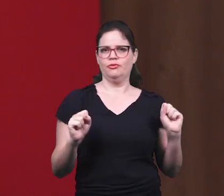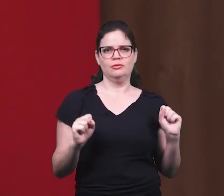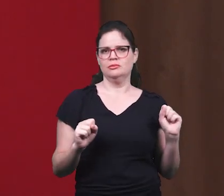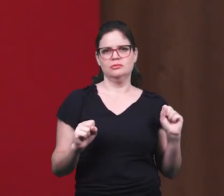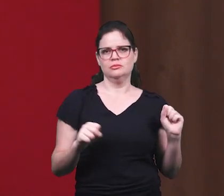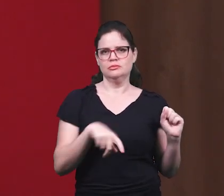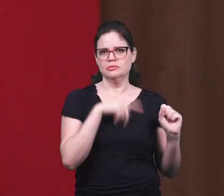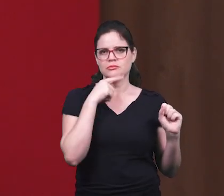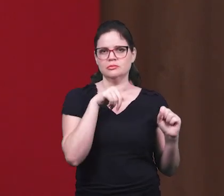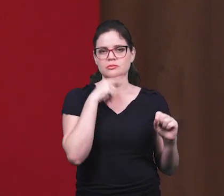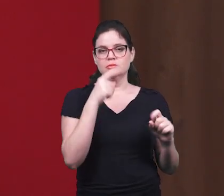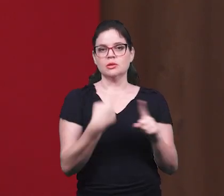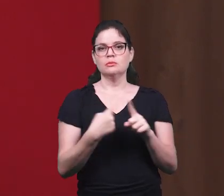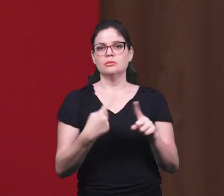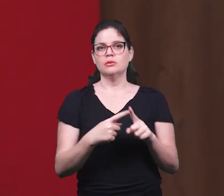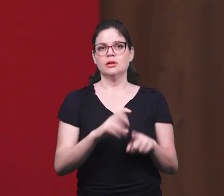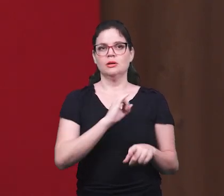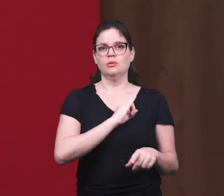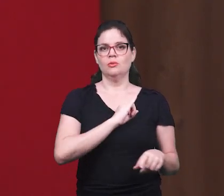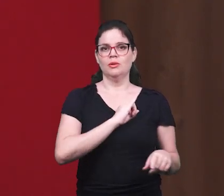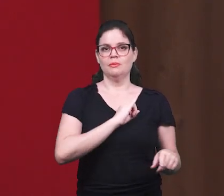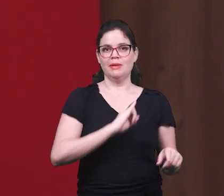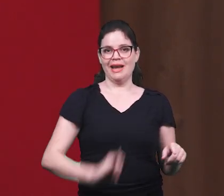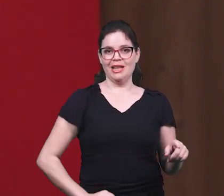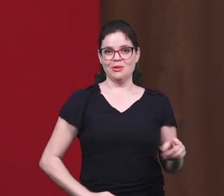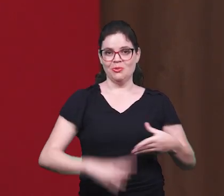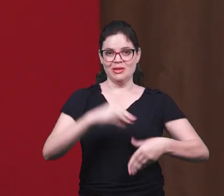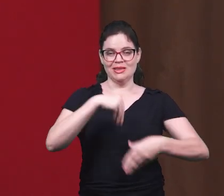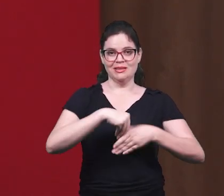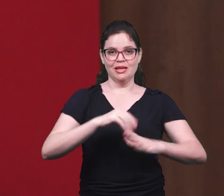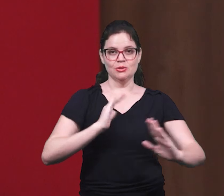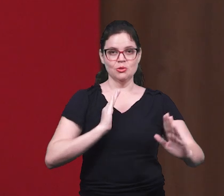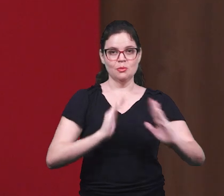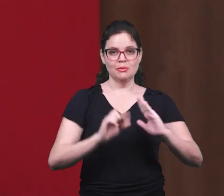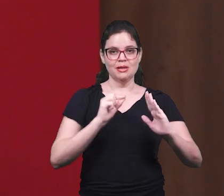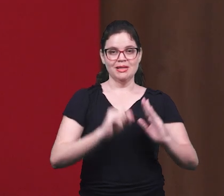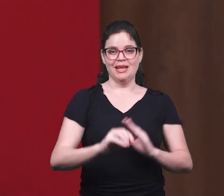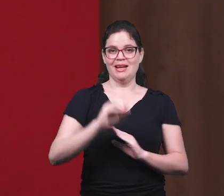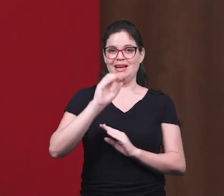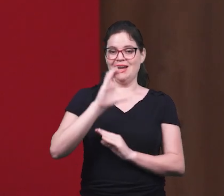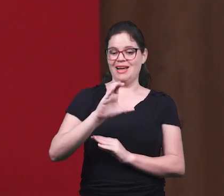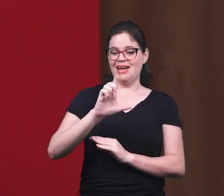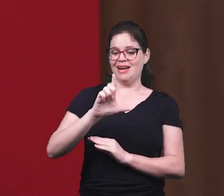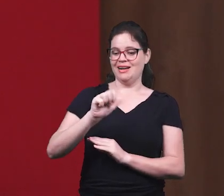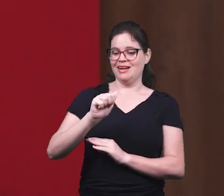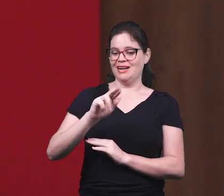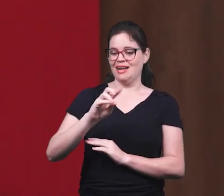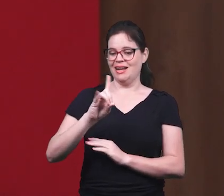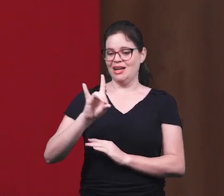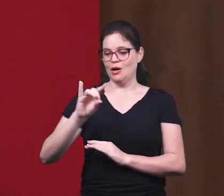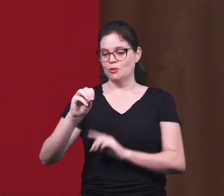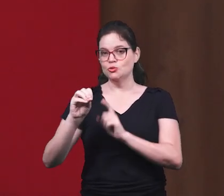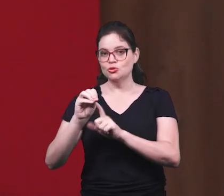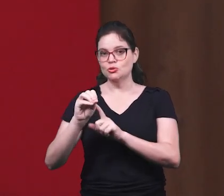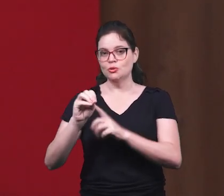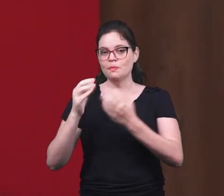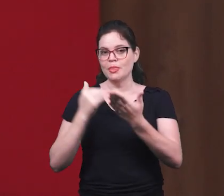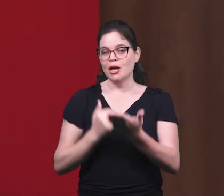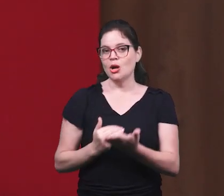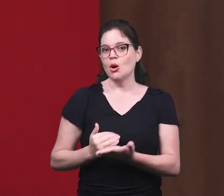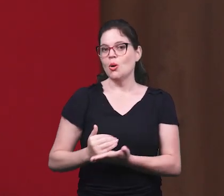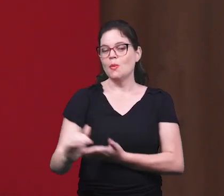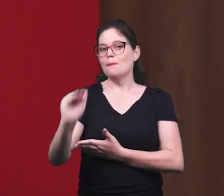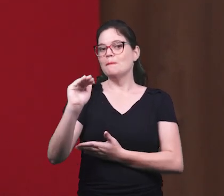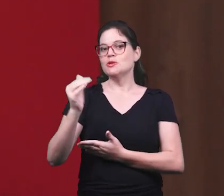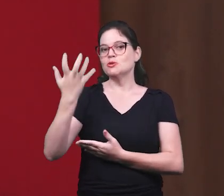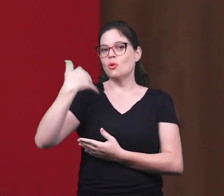que o imperador era Cláudio, e Cláudio começou a reinar somente em 41,